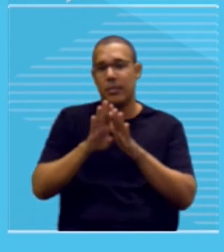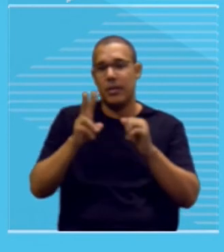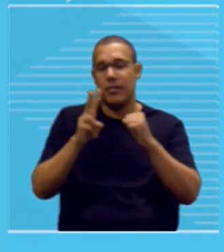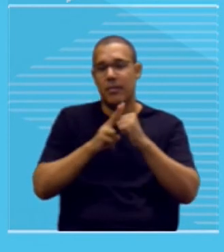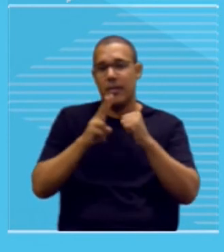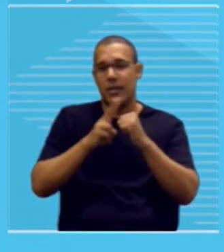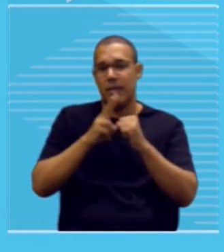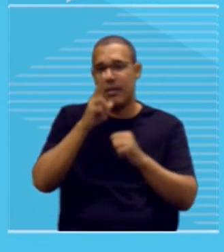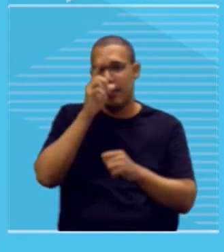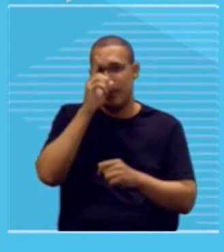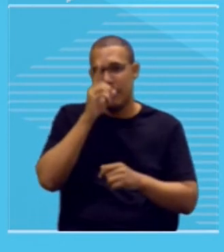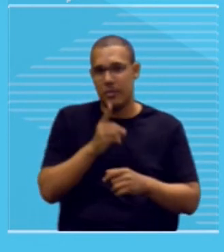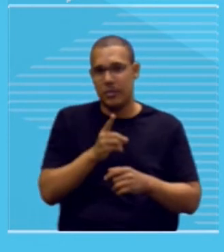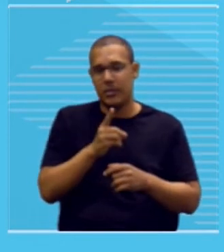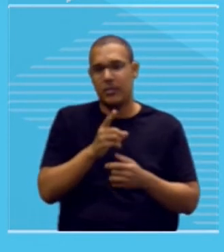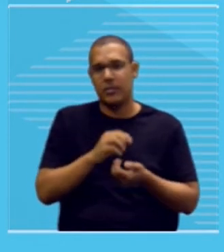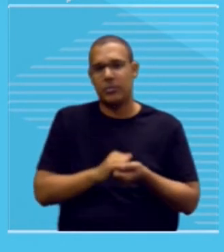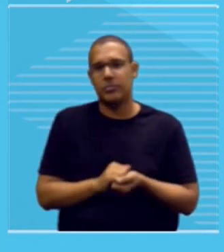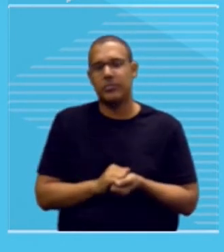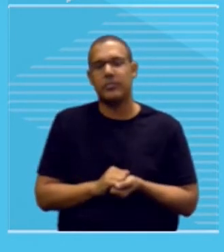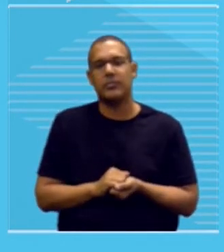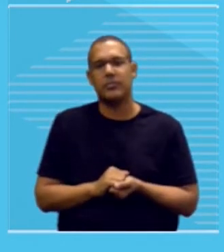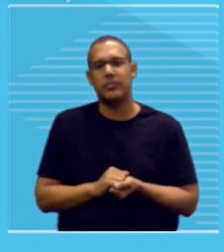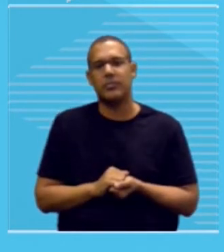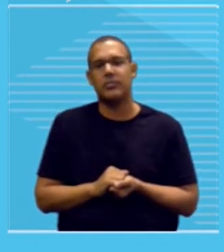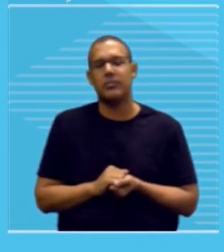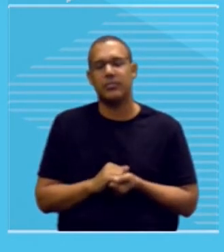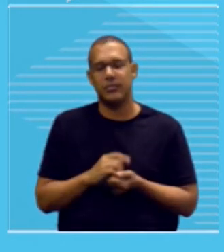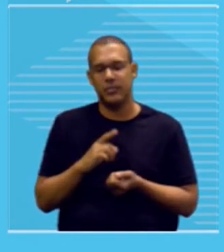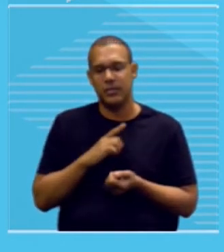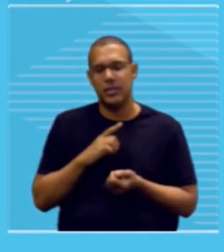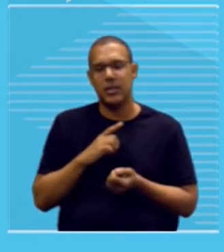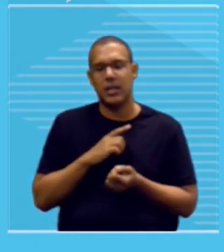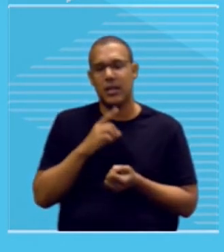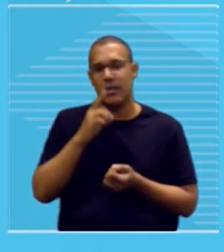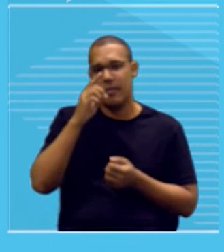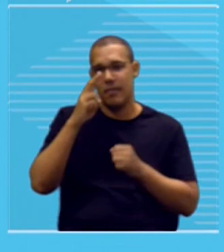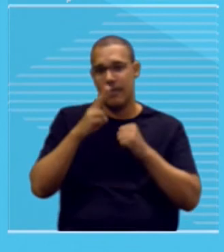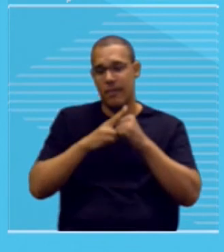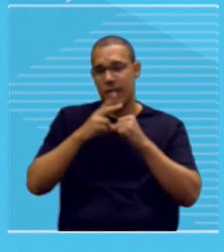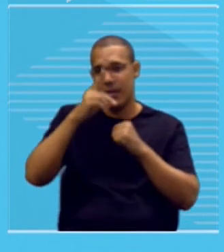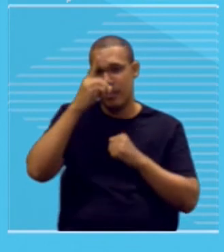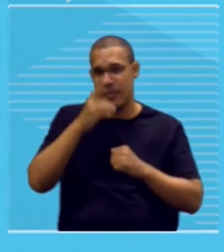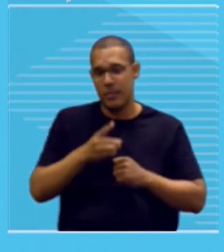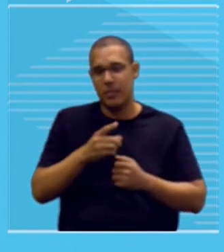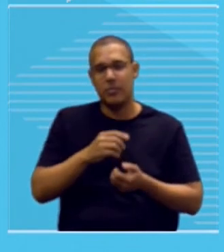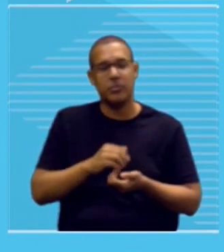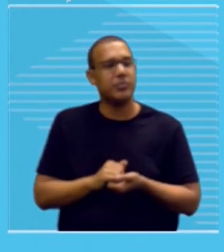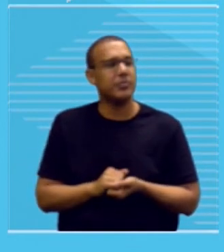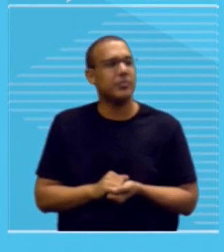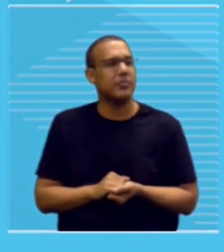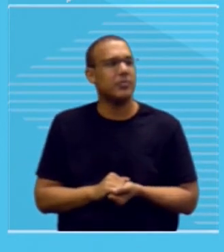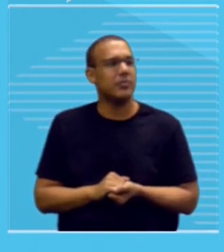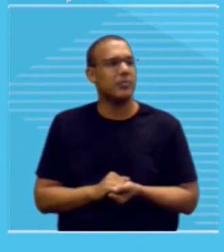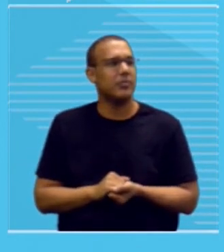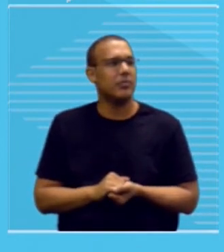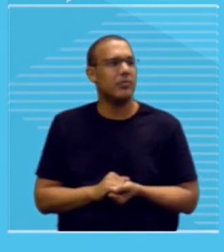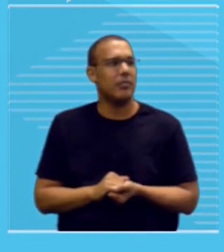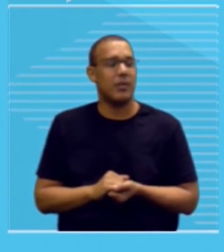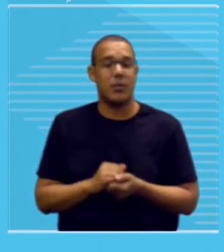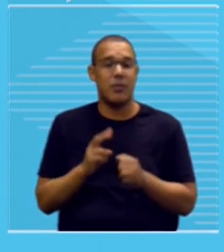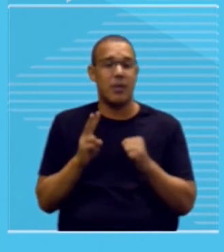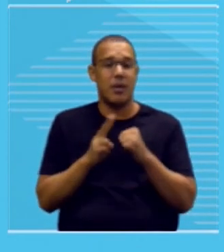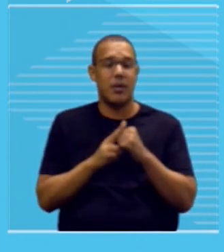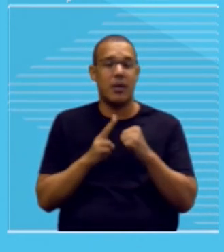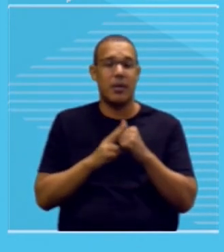no imperativo tem verbo no imperativo galera em verbo no imperativo vimos lá volta aí ó é o